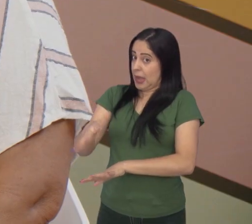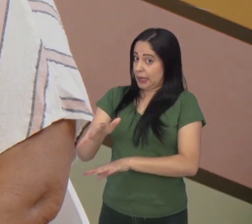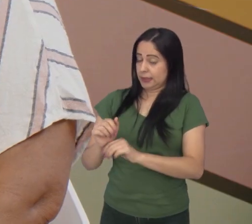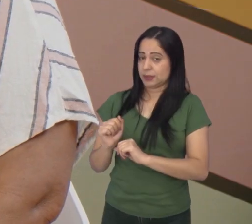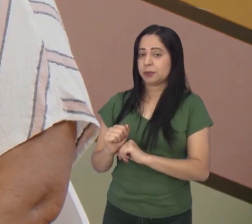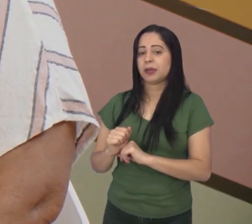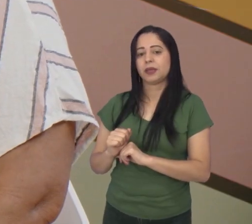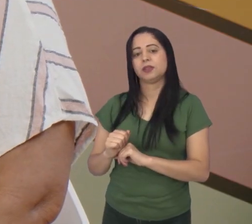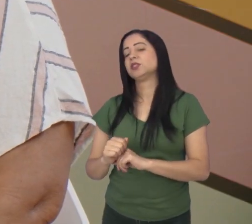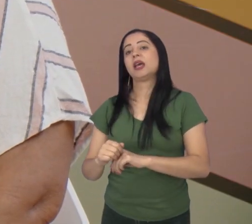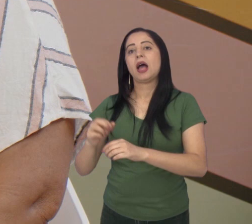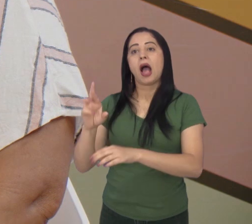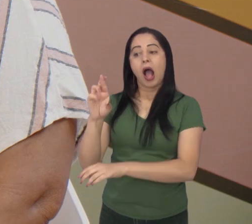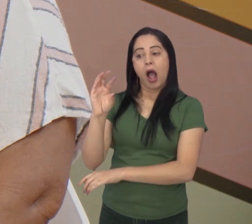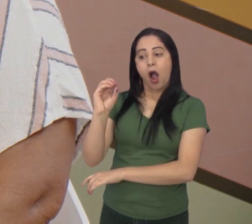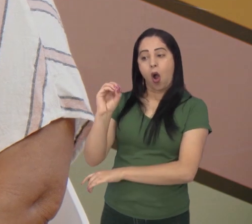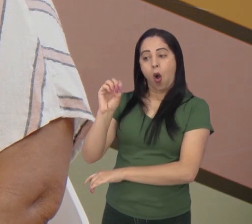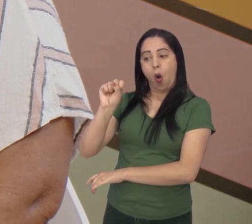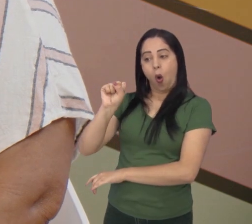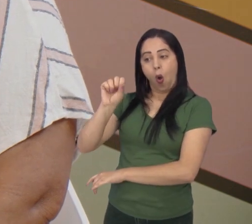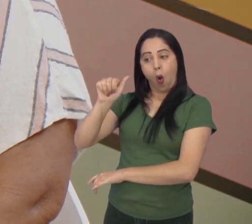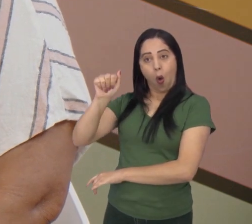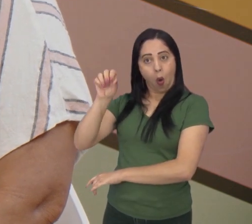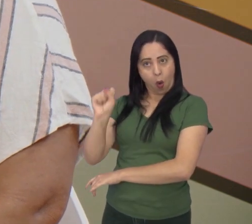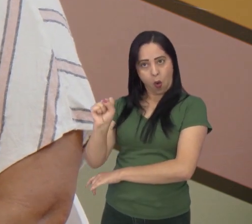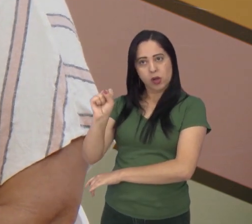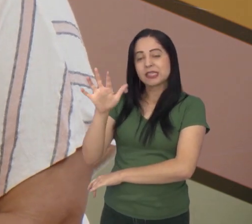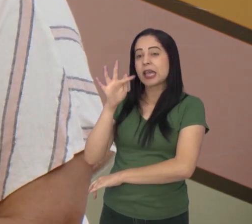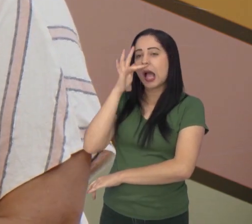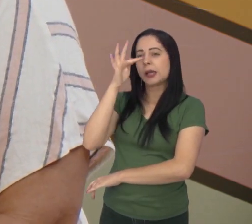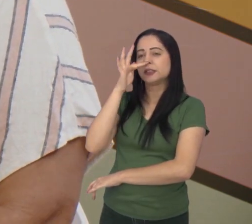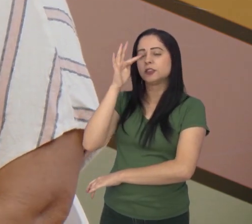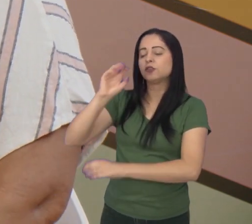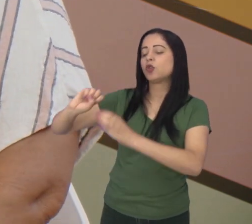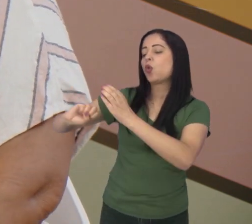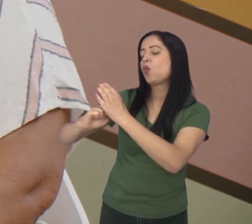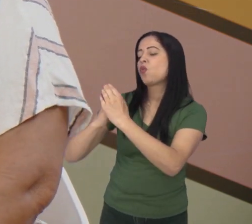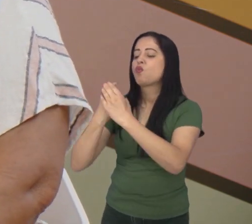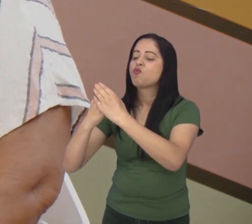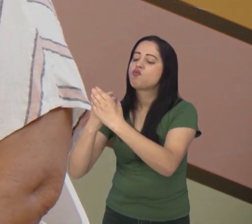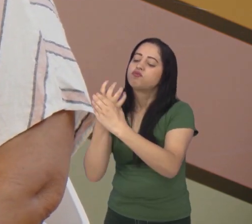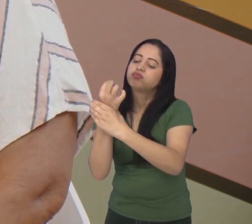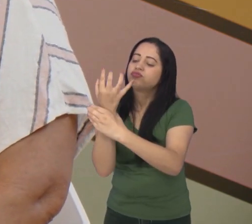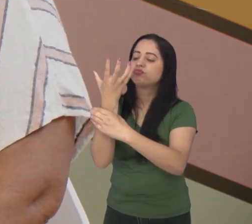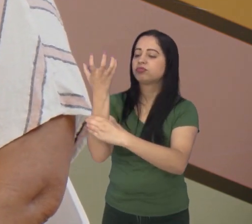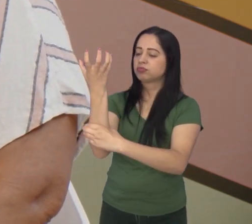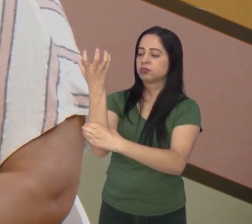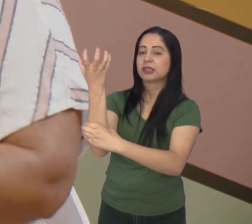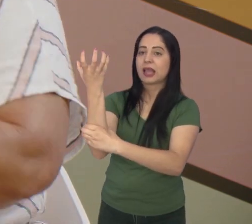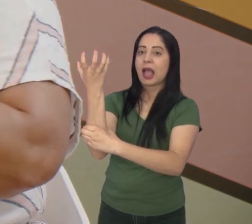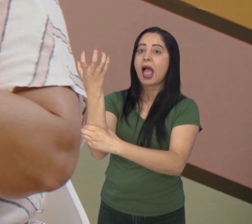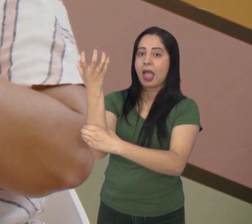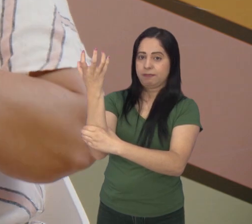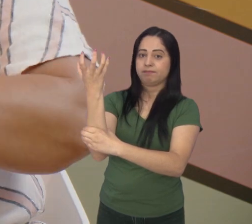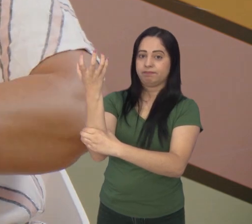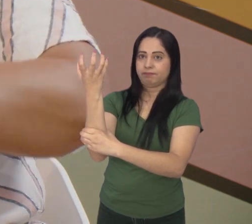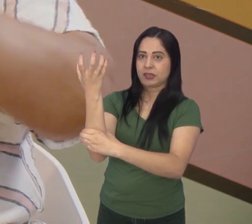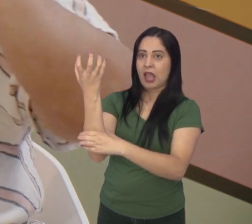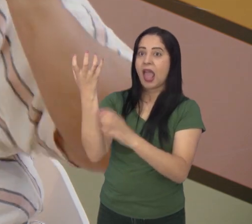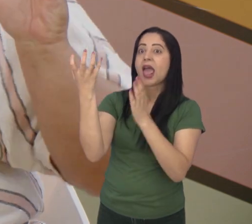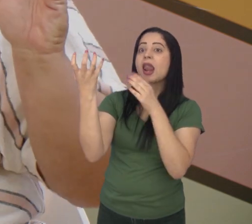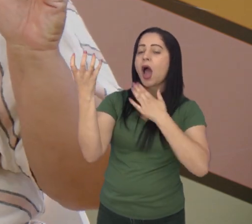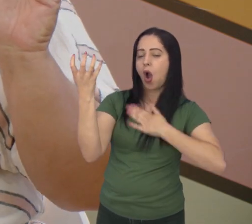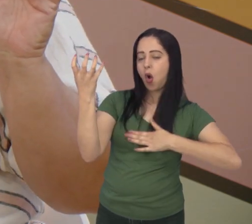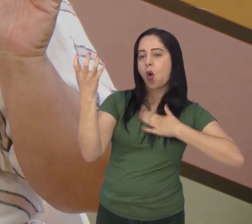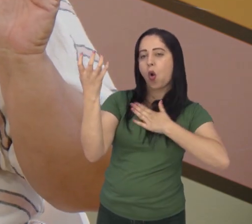seguinte, ela gosta de sol, ela é de sol pleno, ela gosta de água, porém, não nas partes